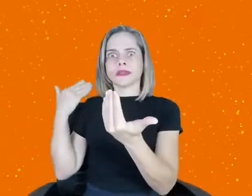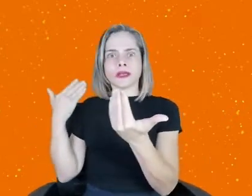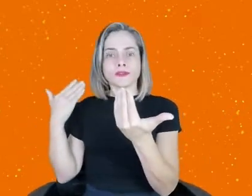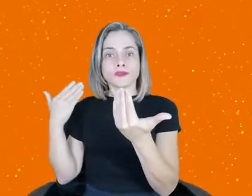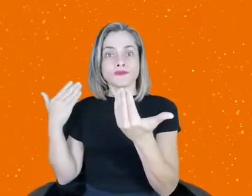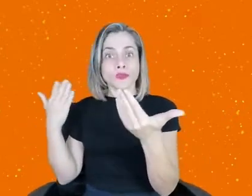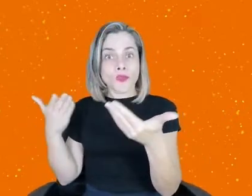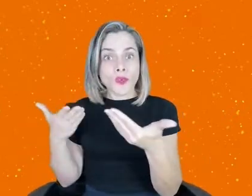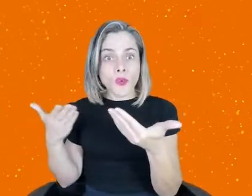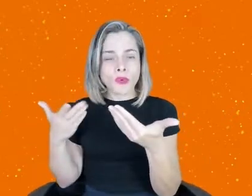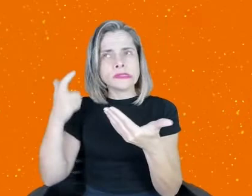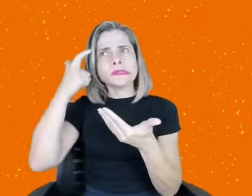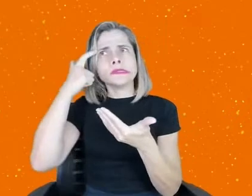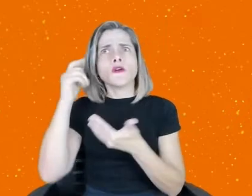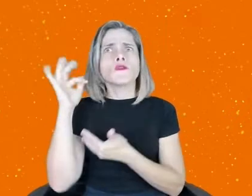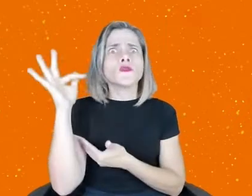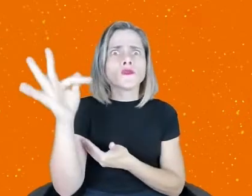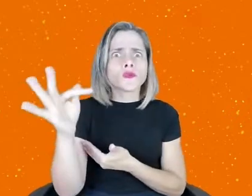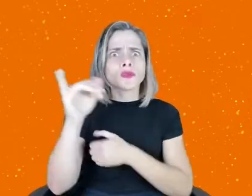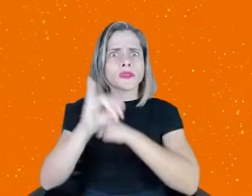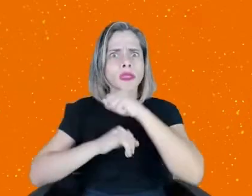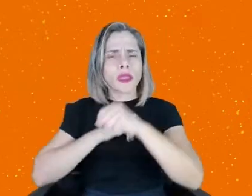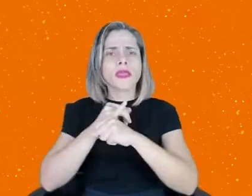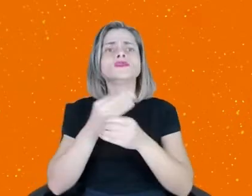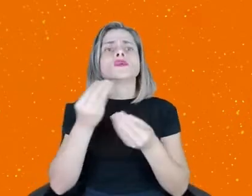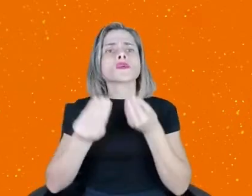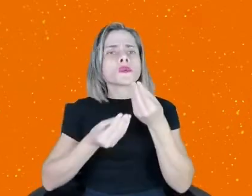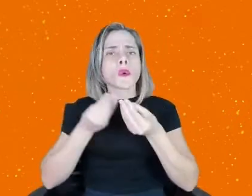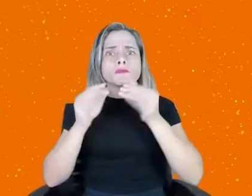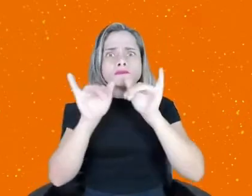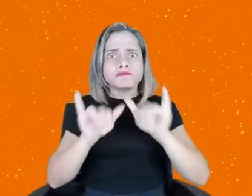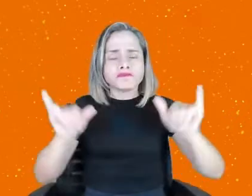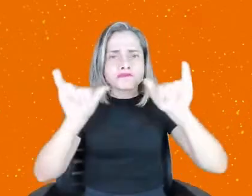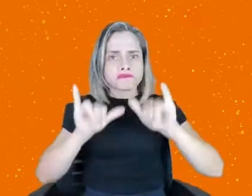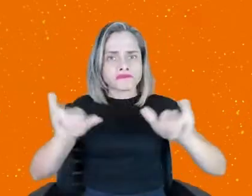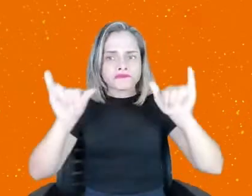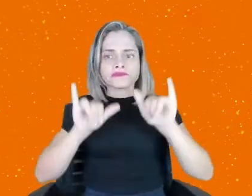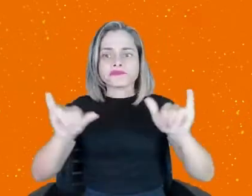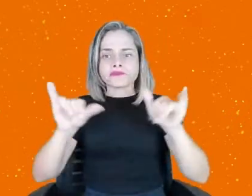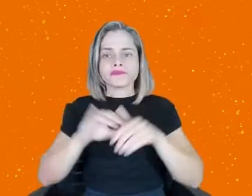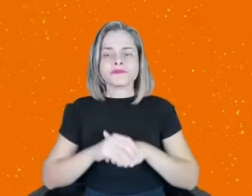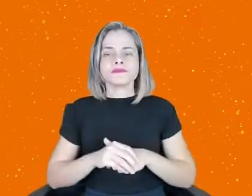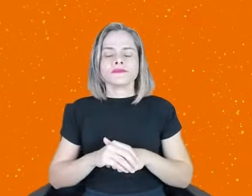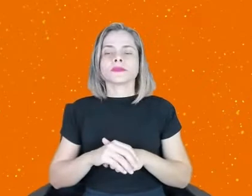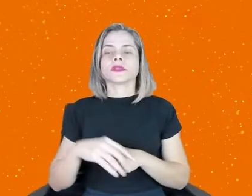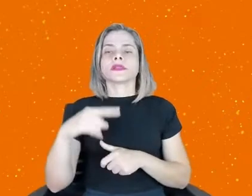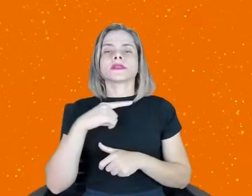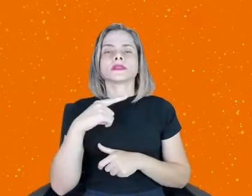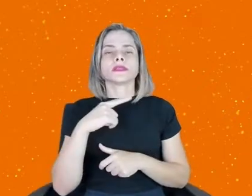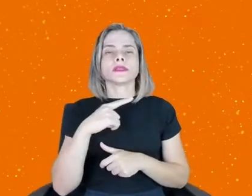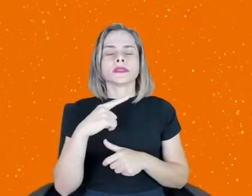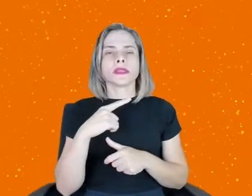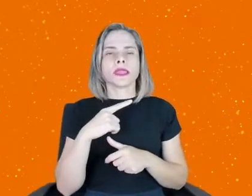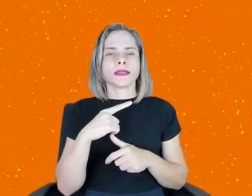já o modelo de Publicidade Nativa o crescimento a parte do do do processo de performance é